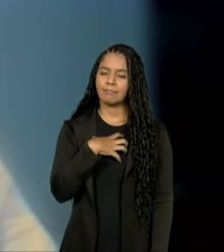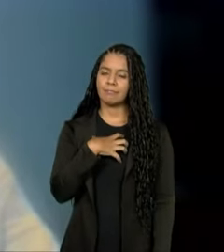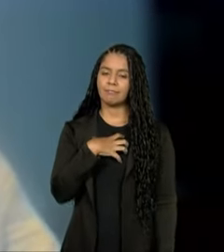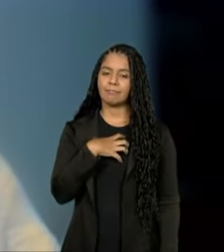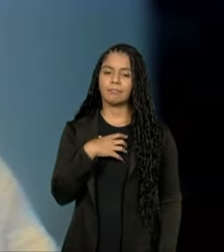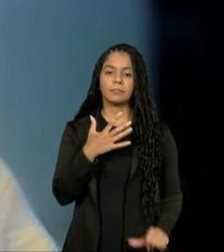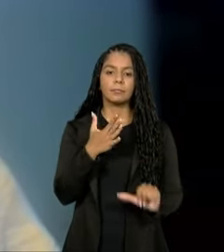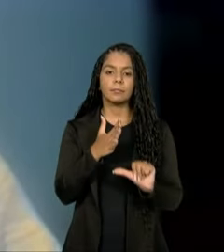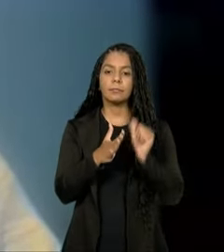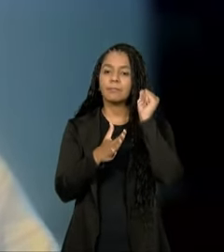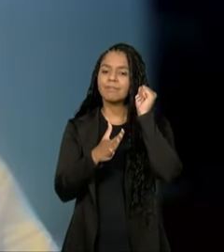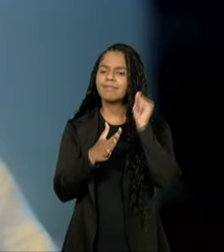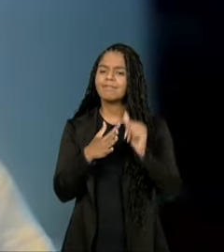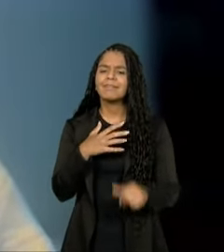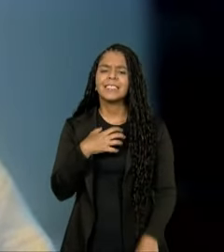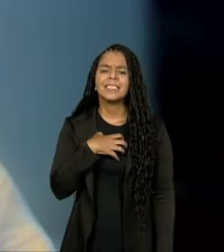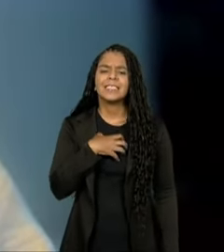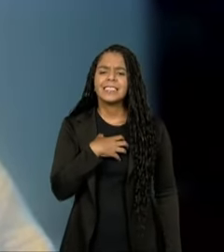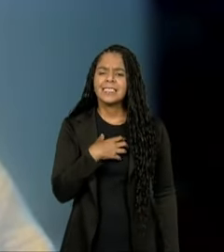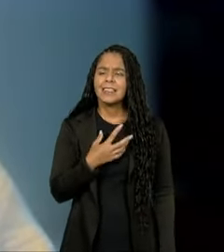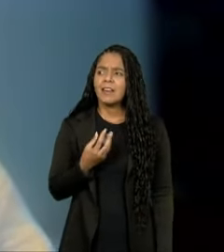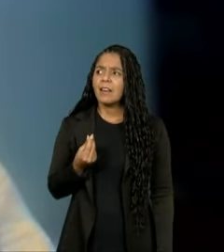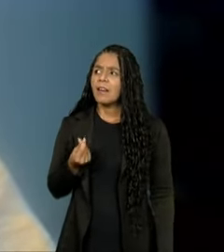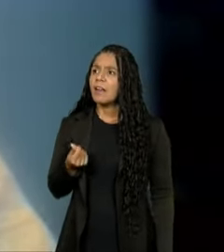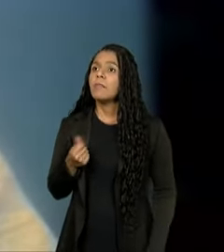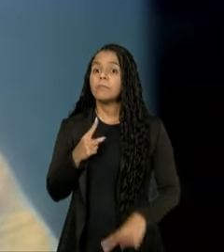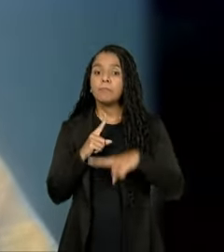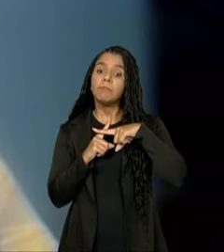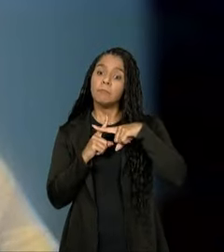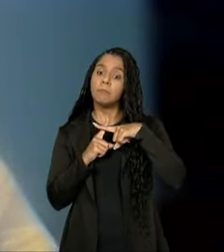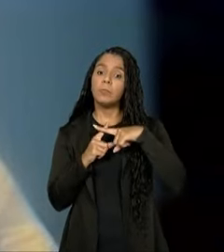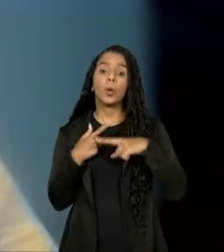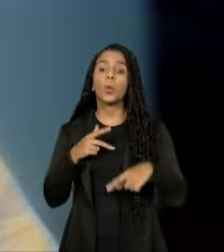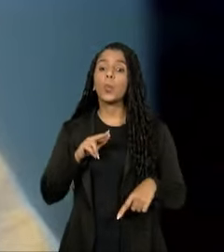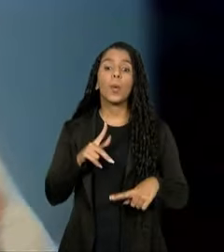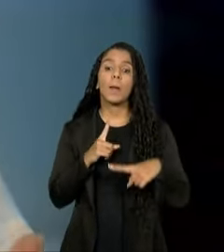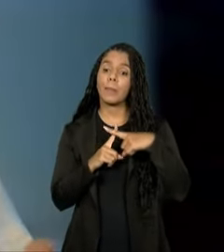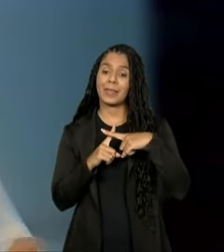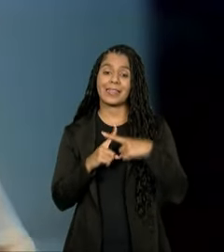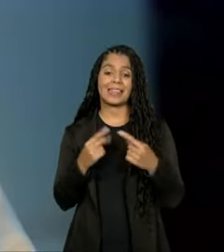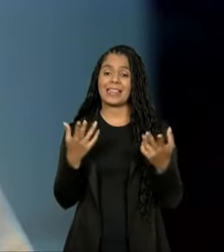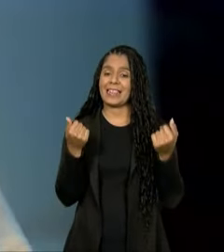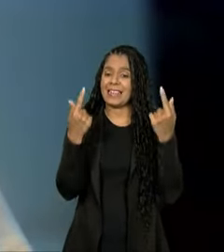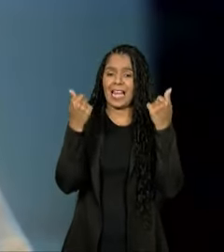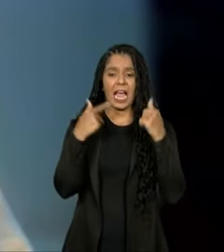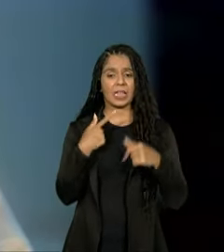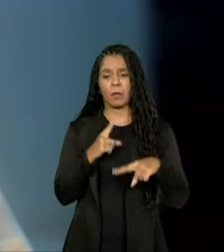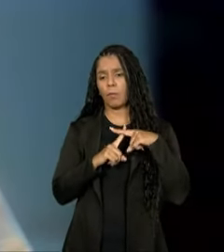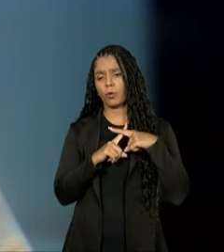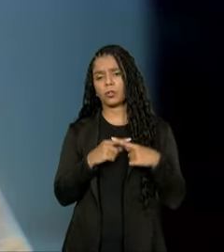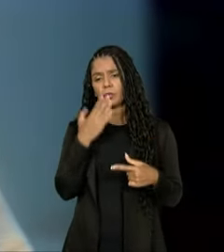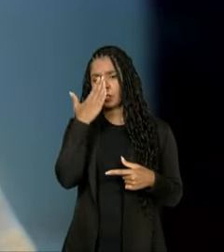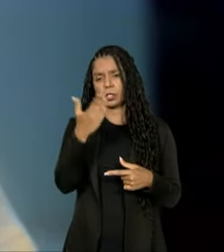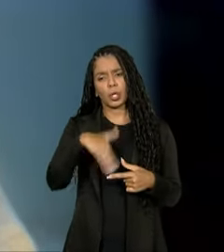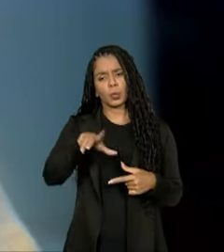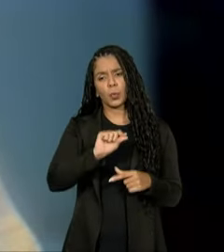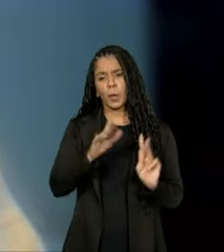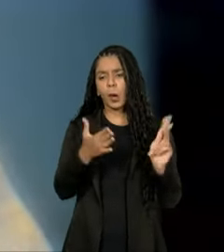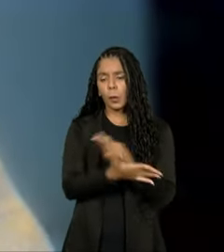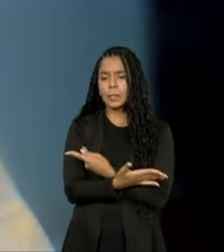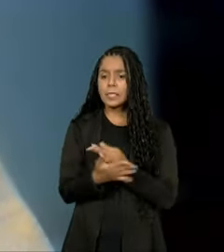pela primeira vez uma sensação positiva, não é positiva, porque nada é positivo diante dessa